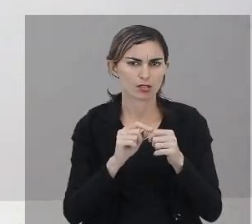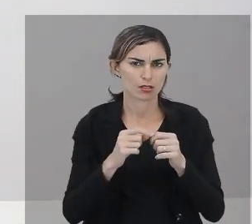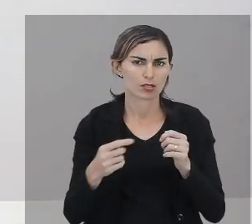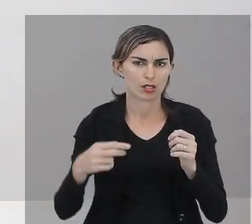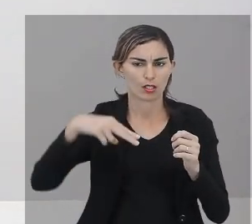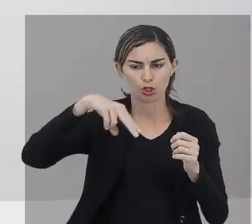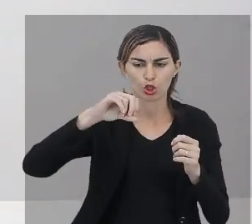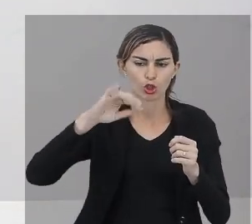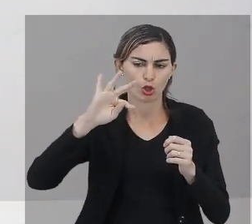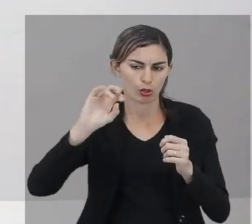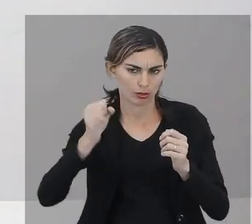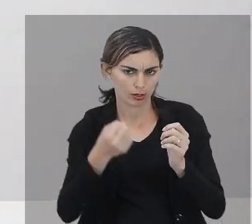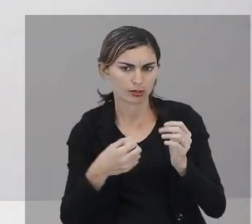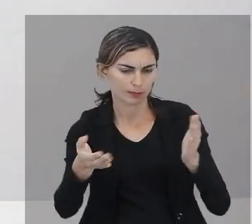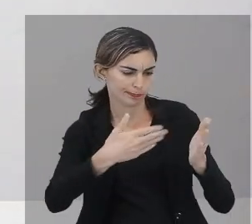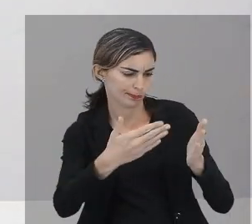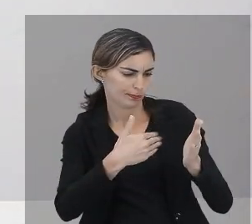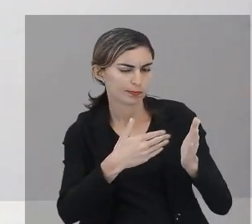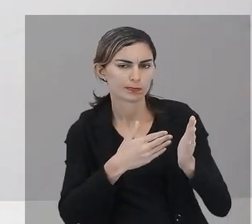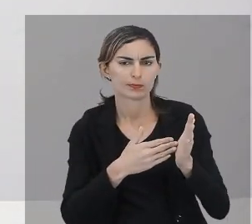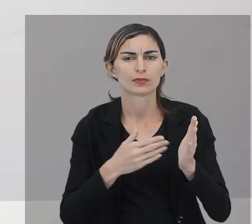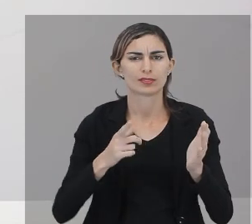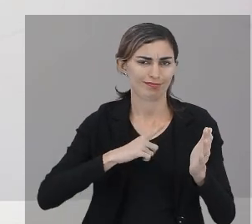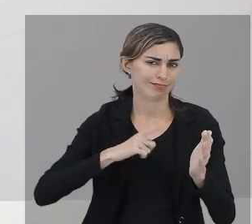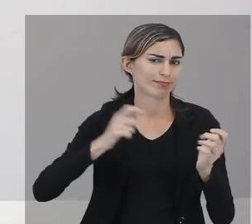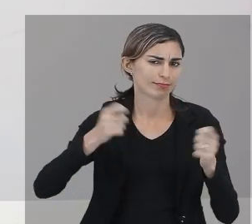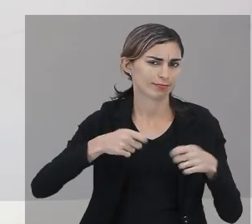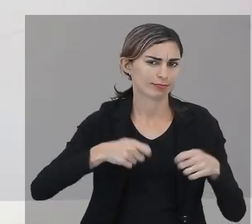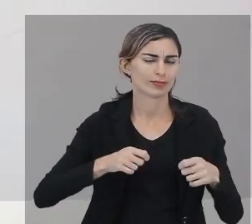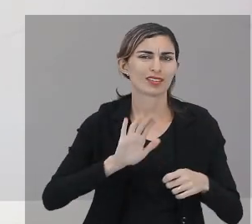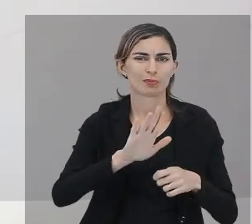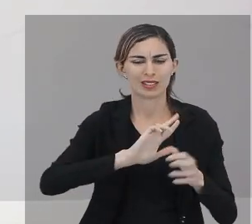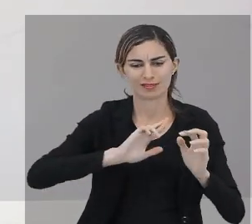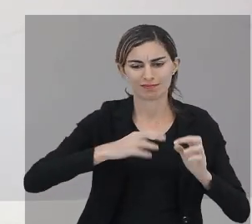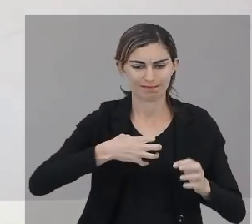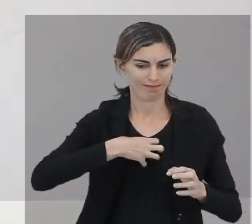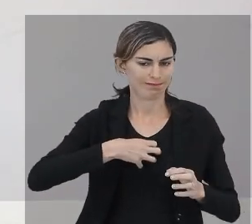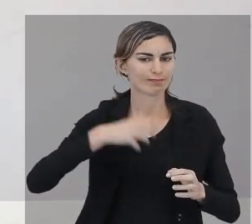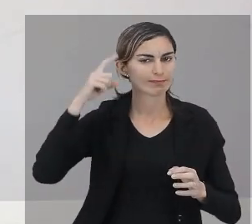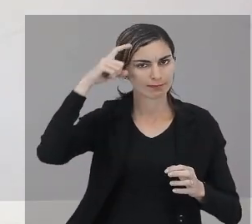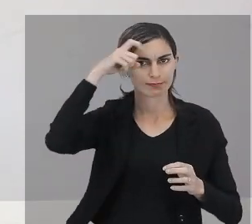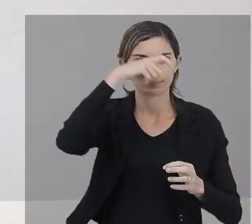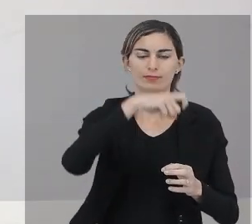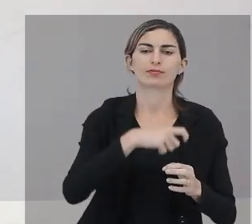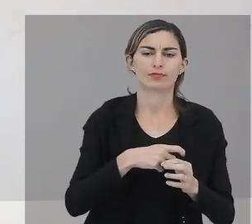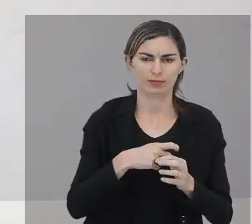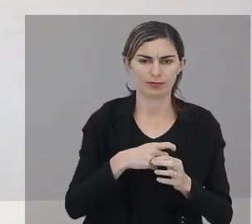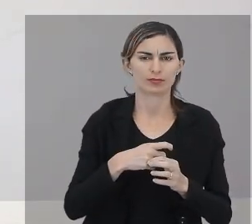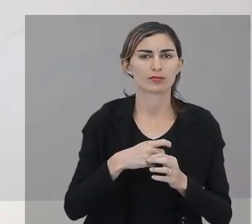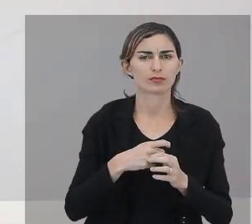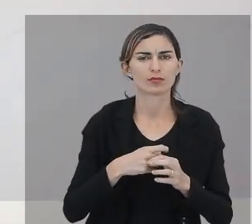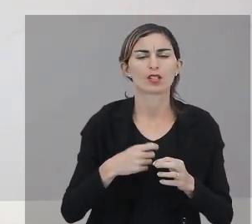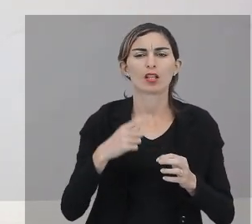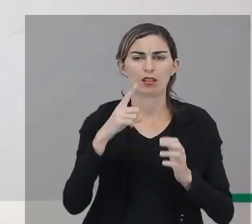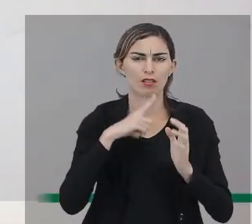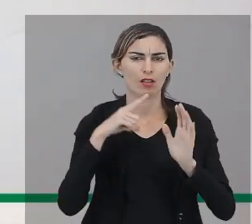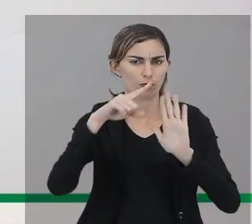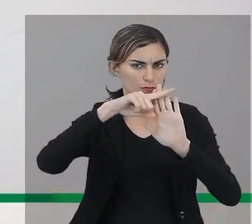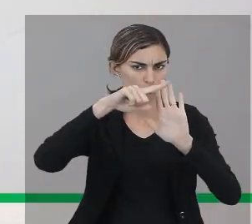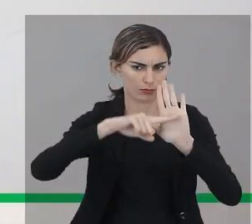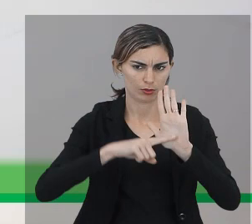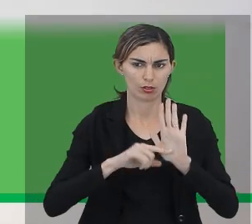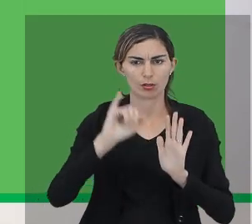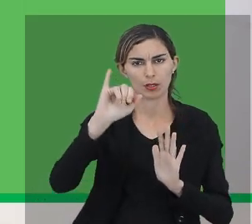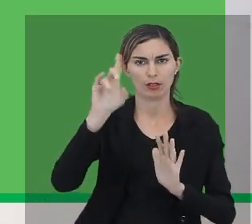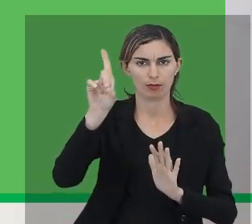fazer pelo bloco de notas? Dá, só que a gente vai ter uma série de dificuldades para isso. Uma classe